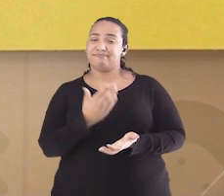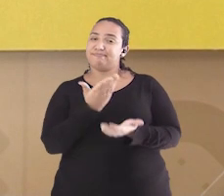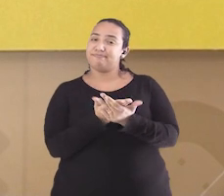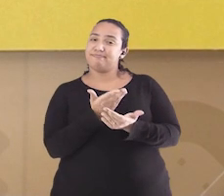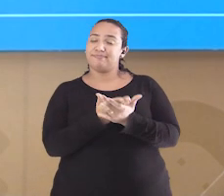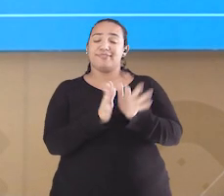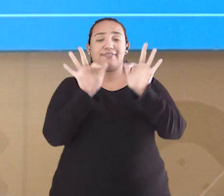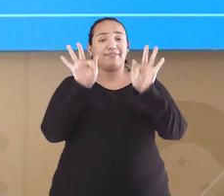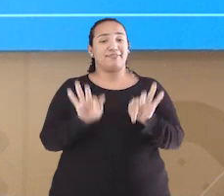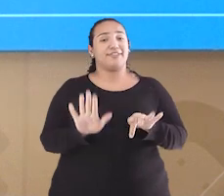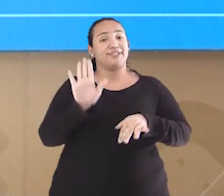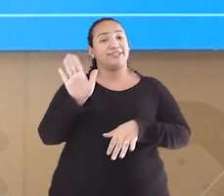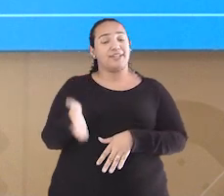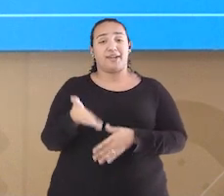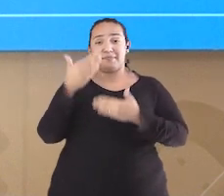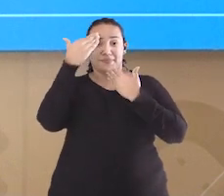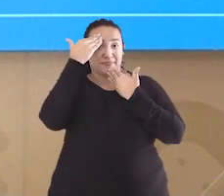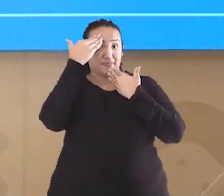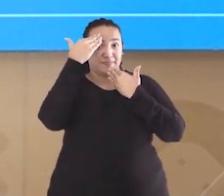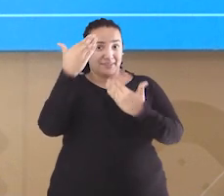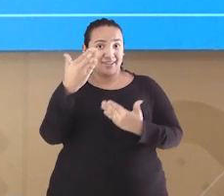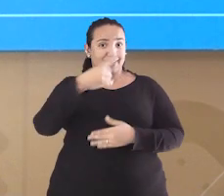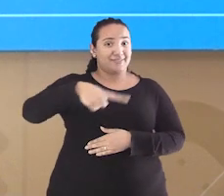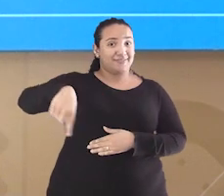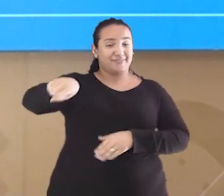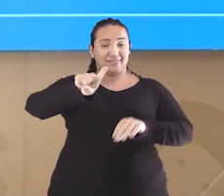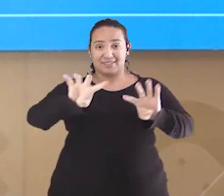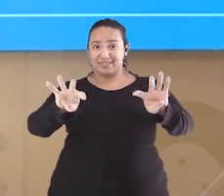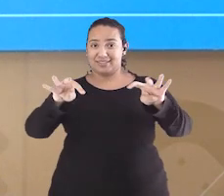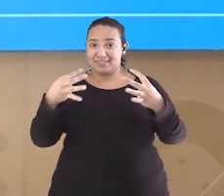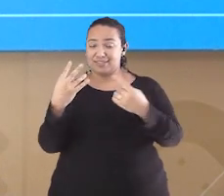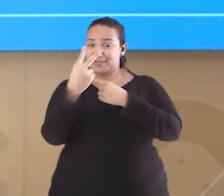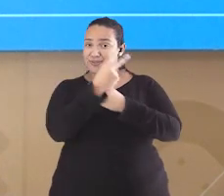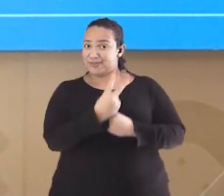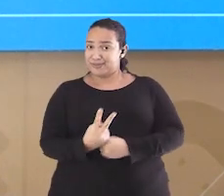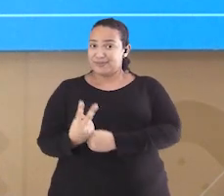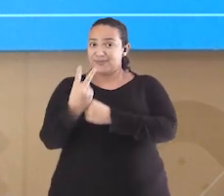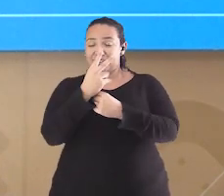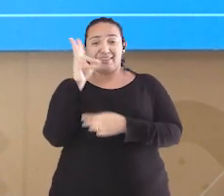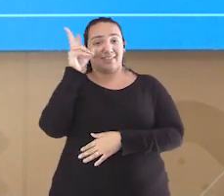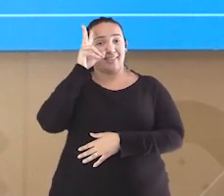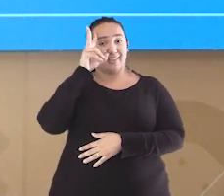Nossa aula vai ficando por aqui. Obrigado pela presença de vocês. Fiquem bem